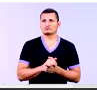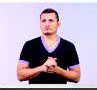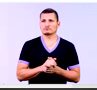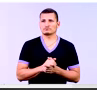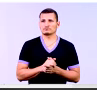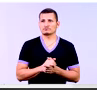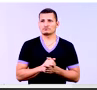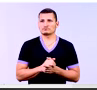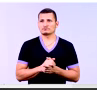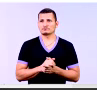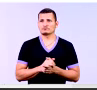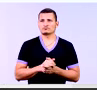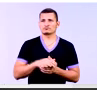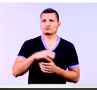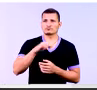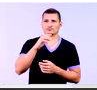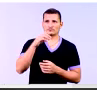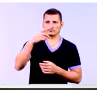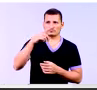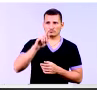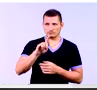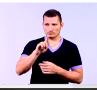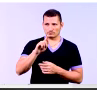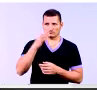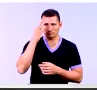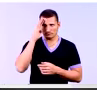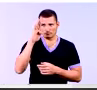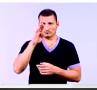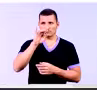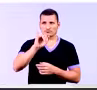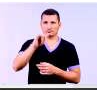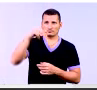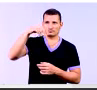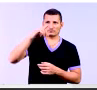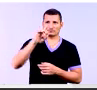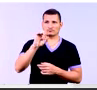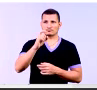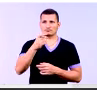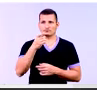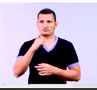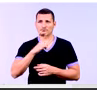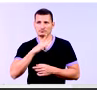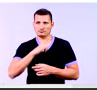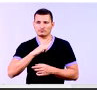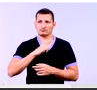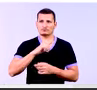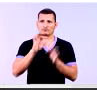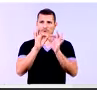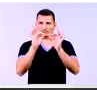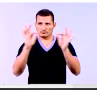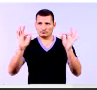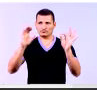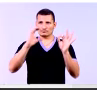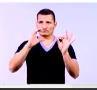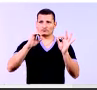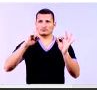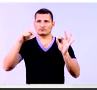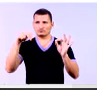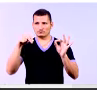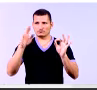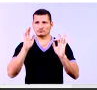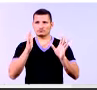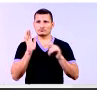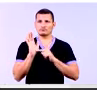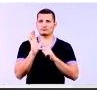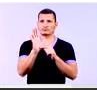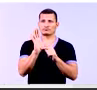Primeiro, a index, que é a página principal. Na index nós temos a declaração do CDN, como eu já